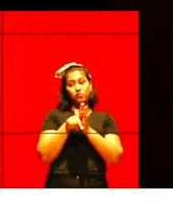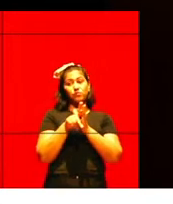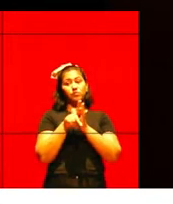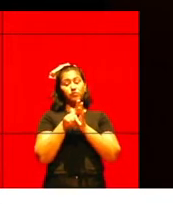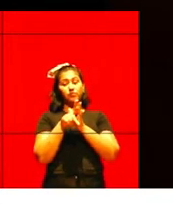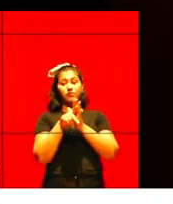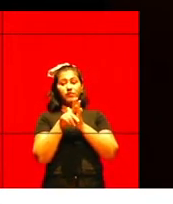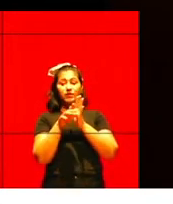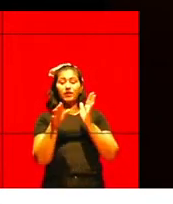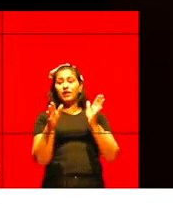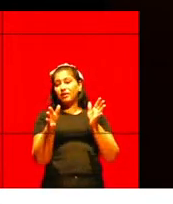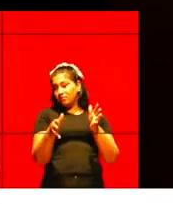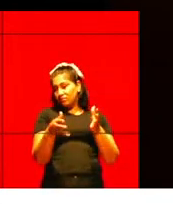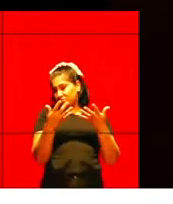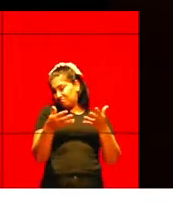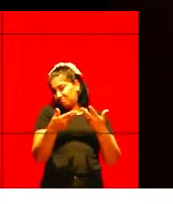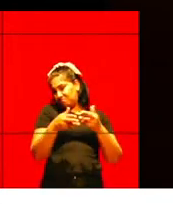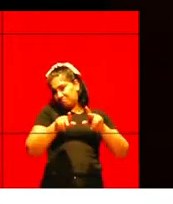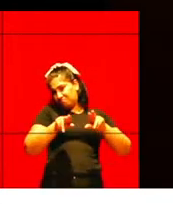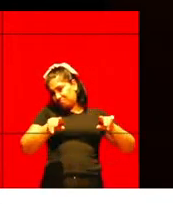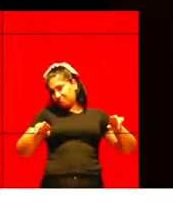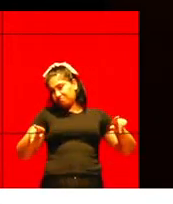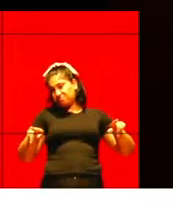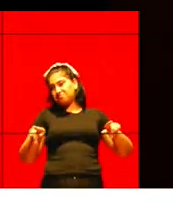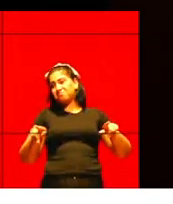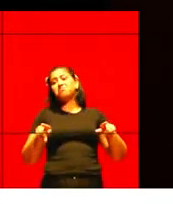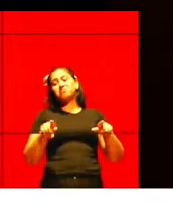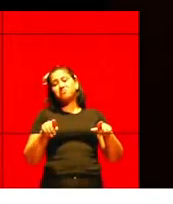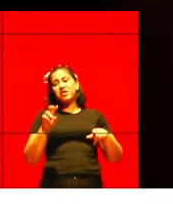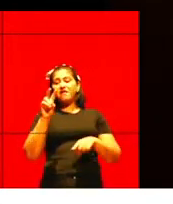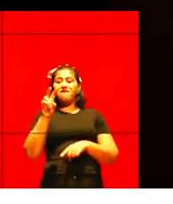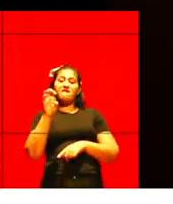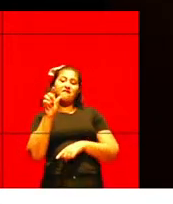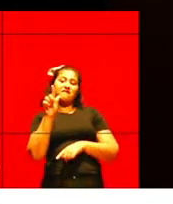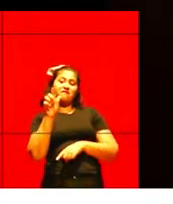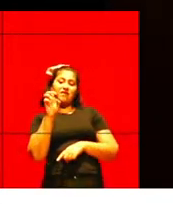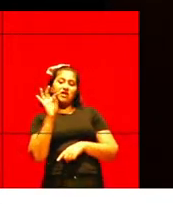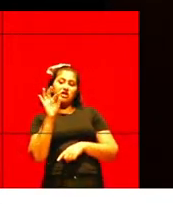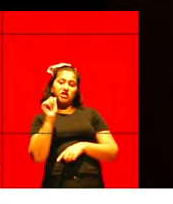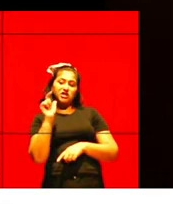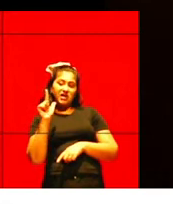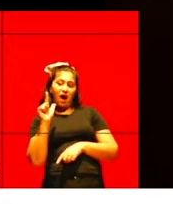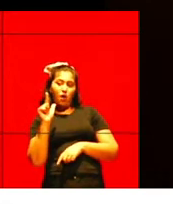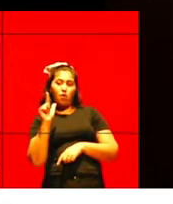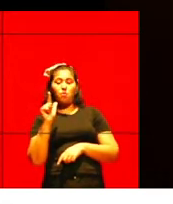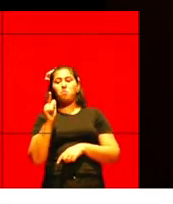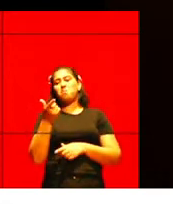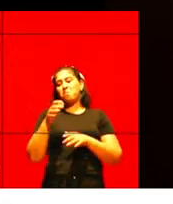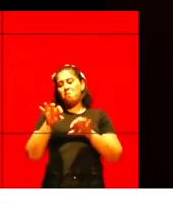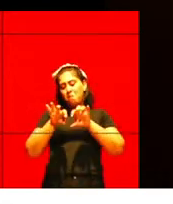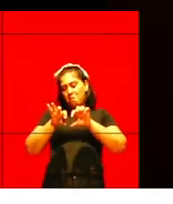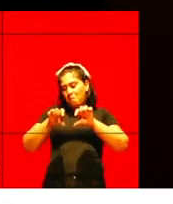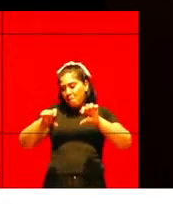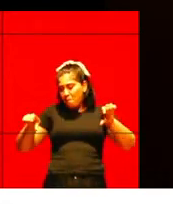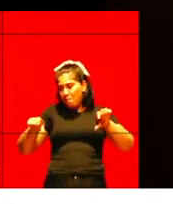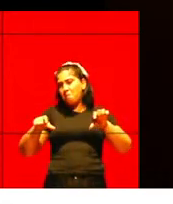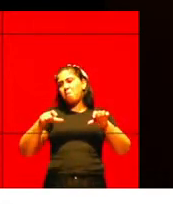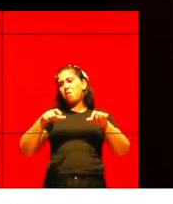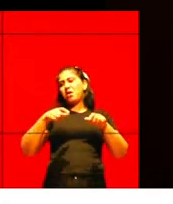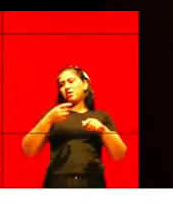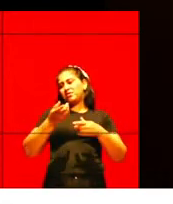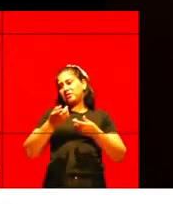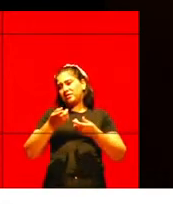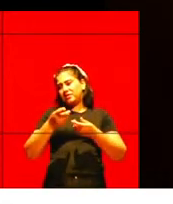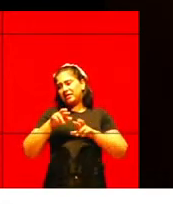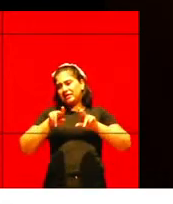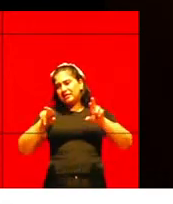paredes celulares dos vegetais. E alguns vegetais, eles são bem mais ricos em celulose do que outros componentes. E eles fazem parte da